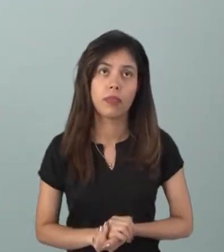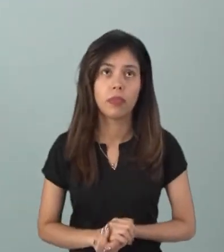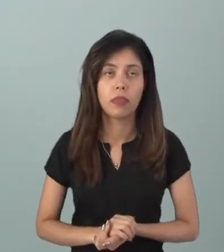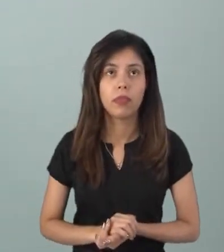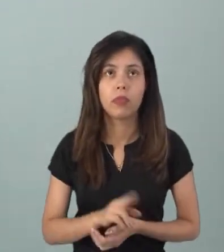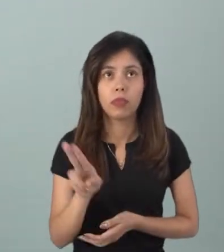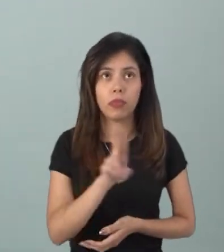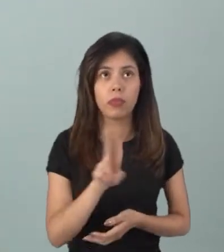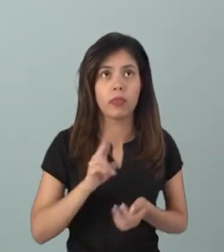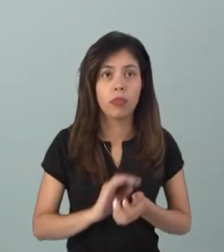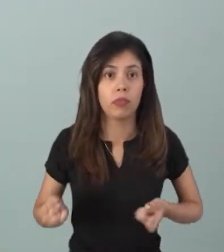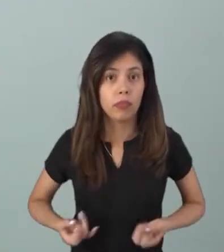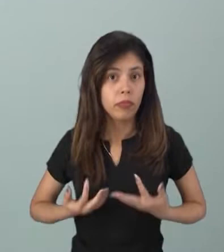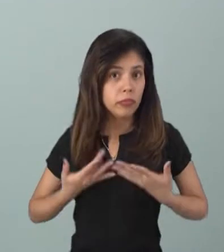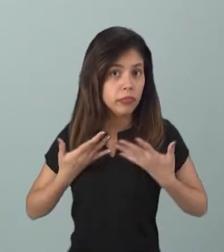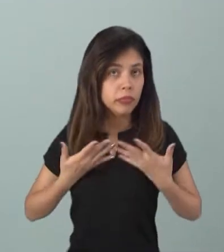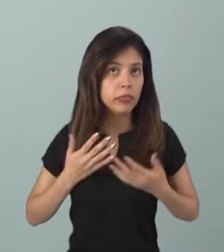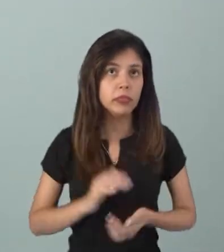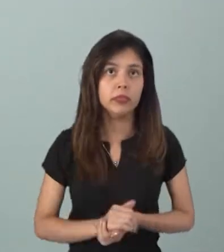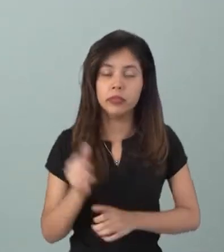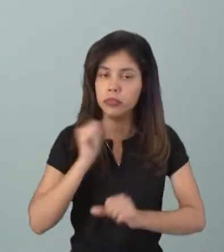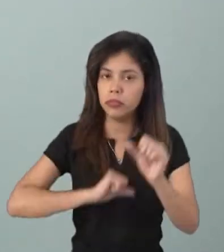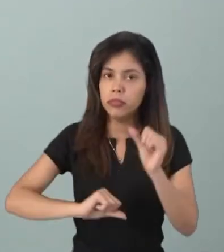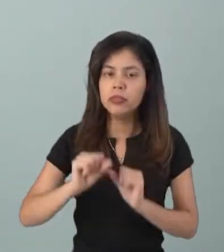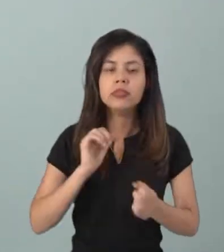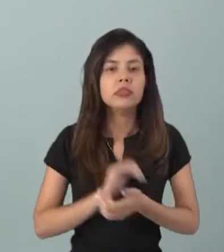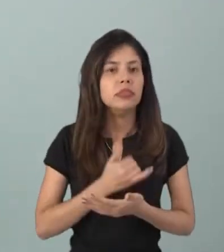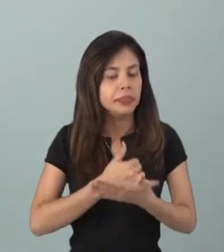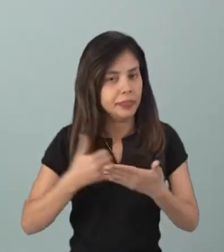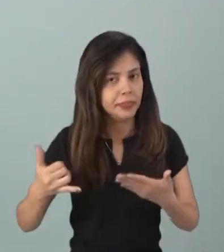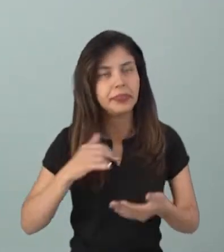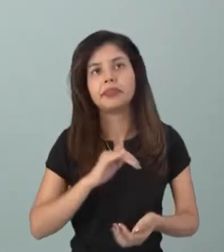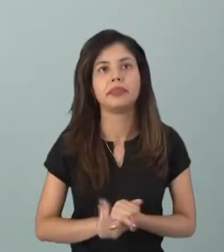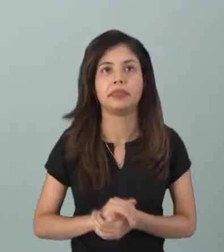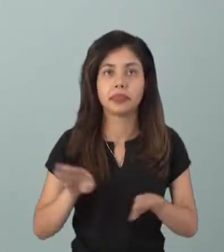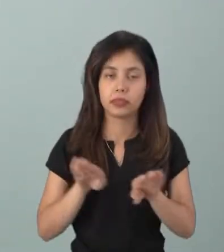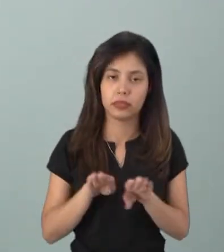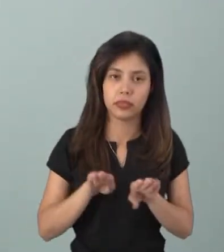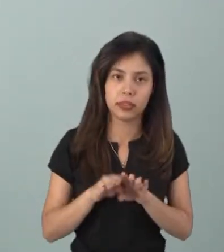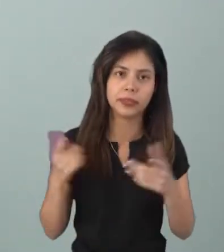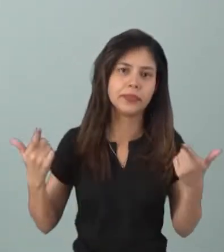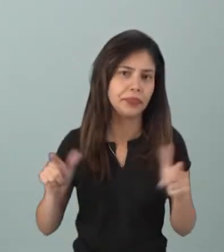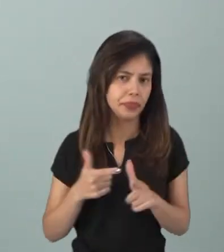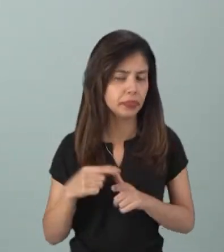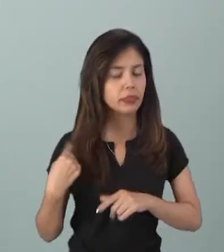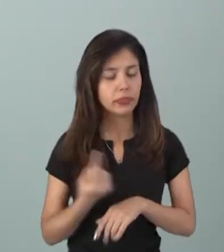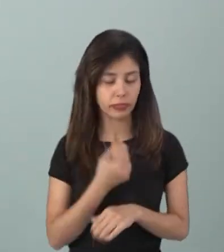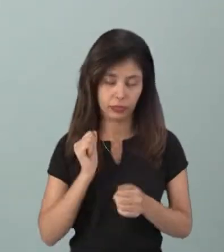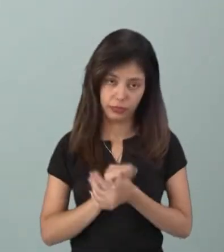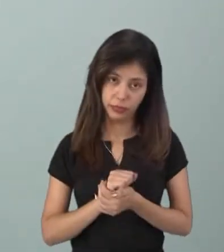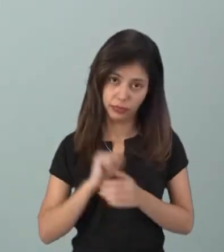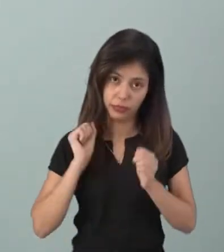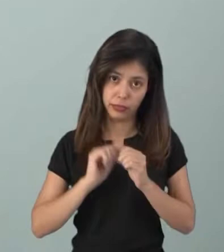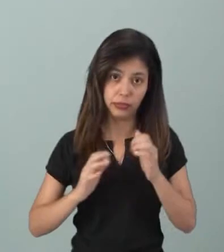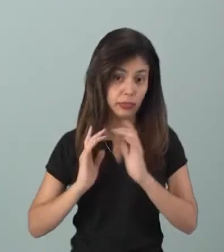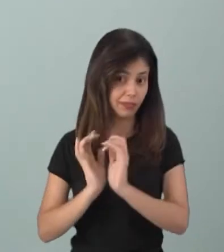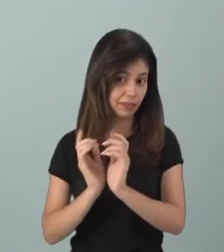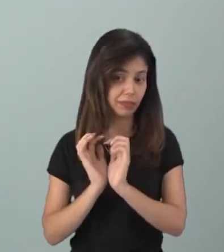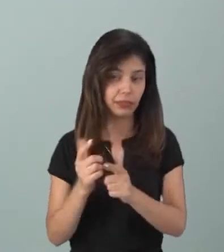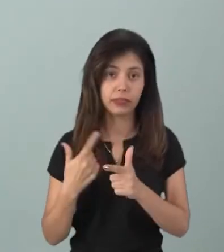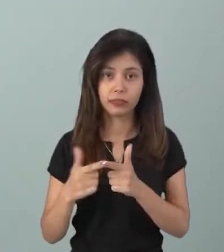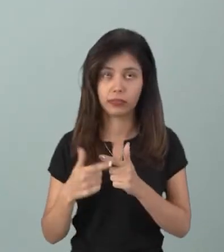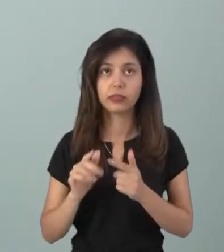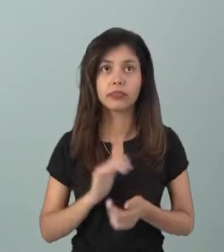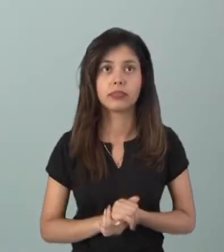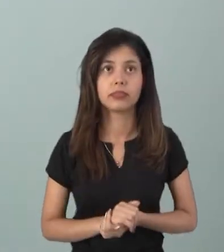drogas chamadas de estimulantes, ao contrário das drogas depressoras, que tendem a diminuir nossa atividade cerebral,